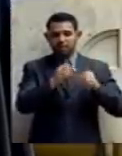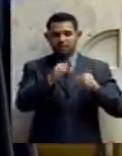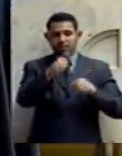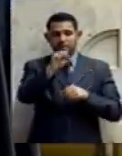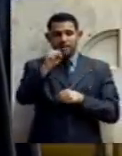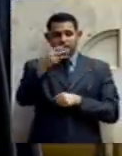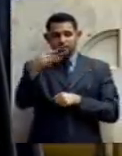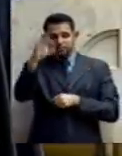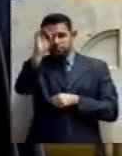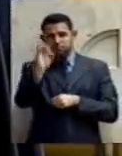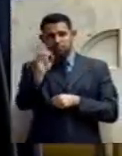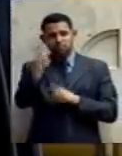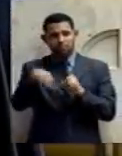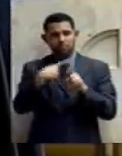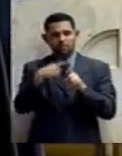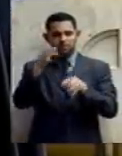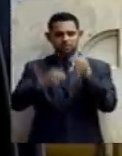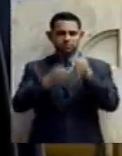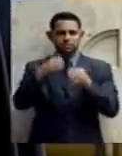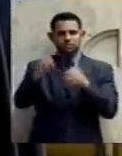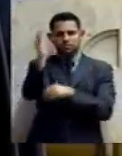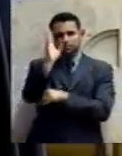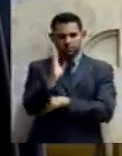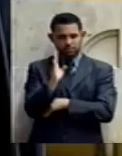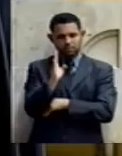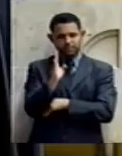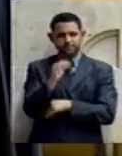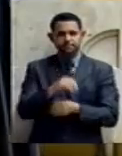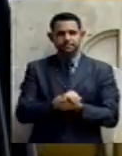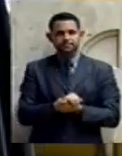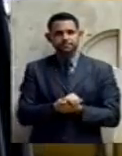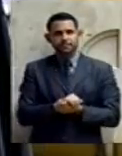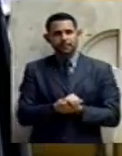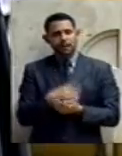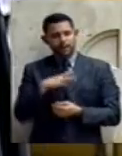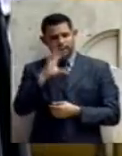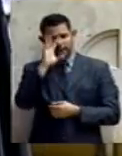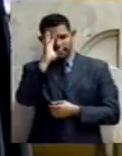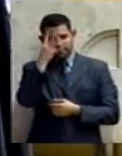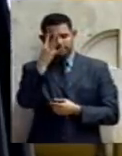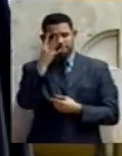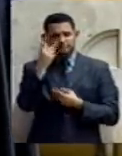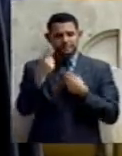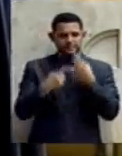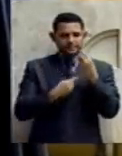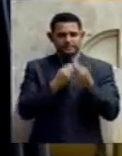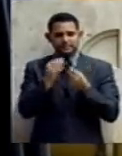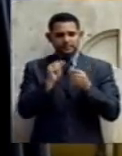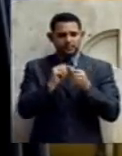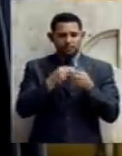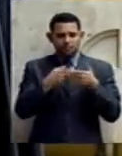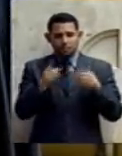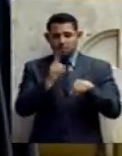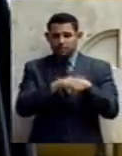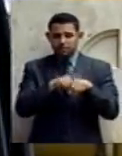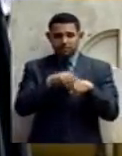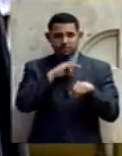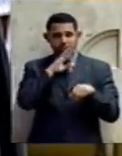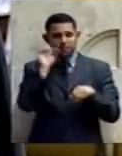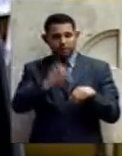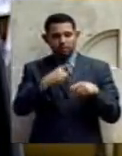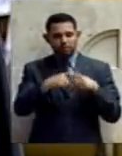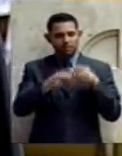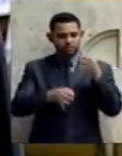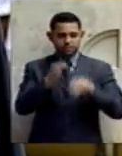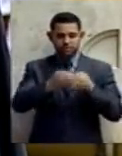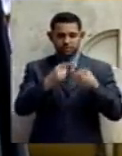83% da demanda da justiça brasileira. Cria-se uma situação insustentável, por